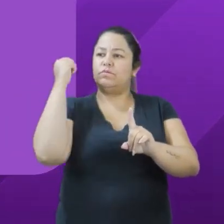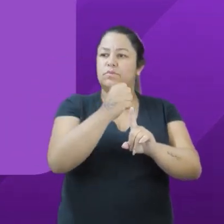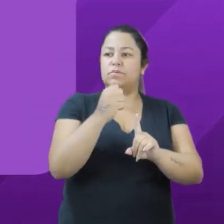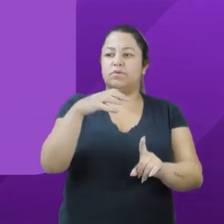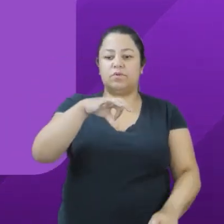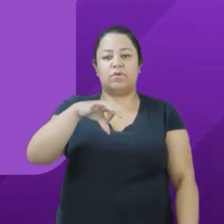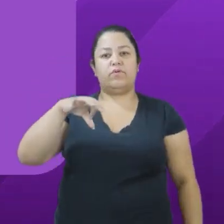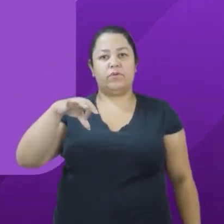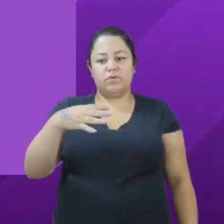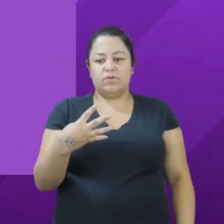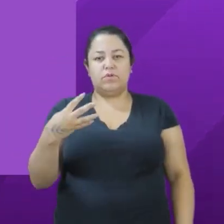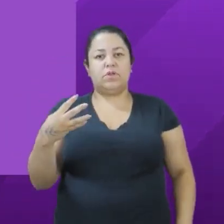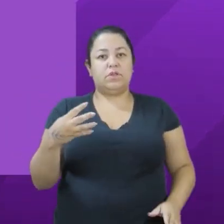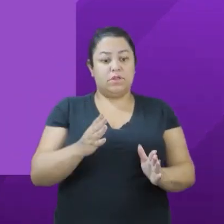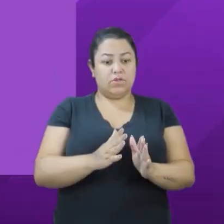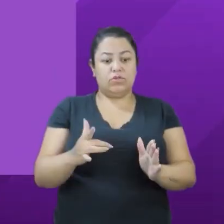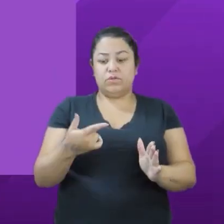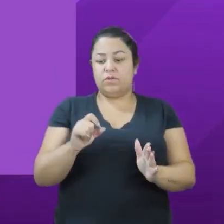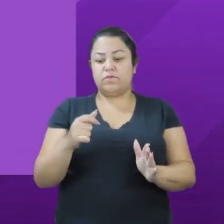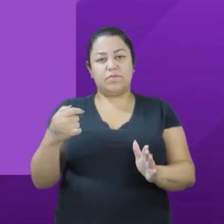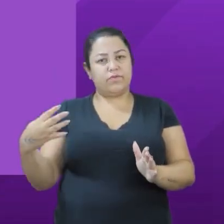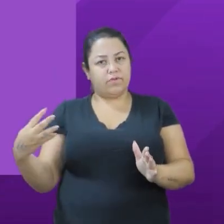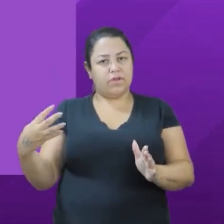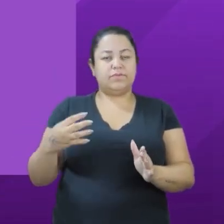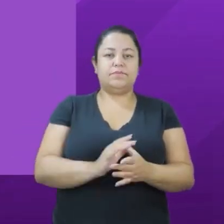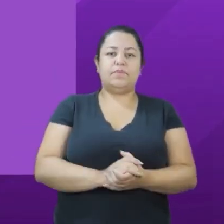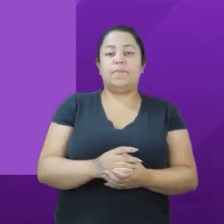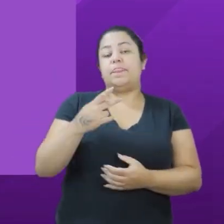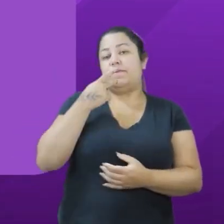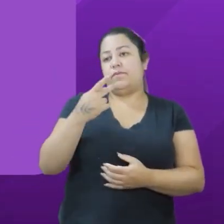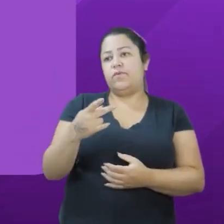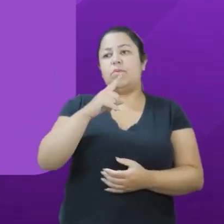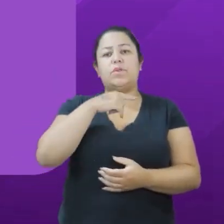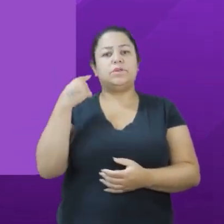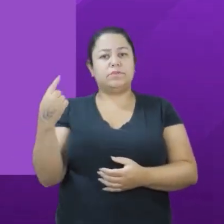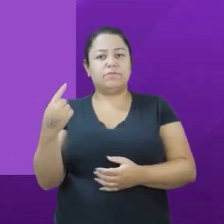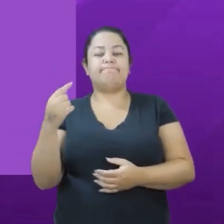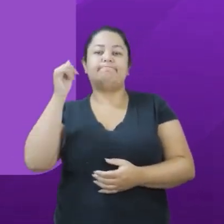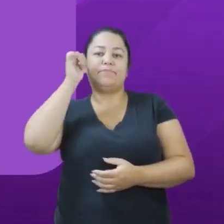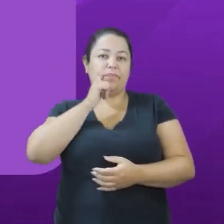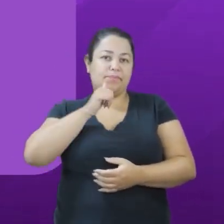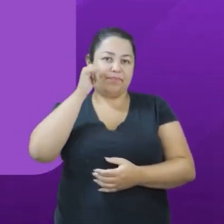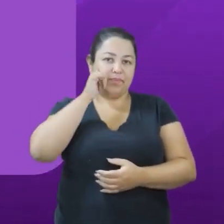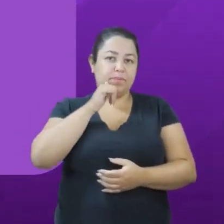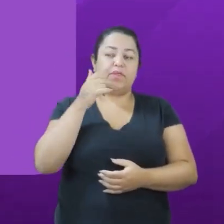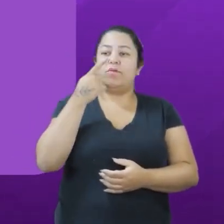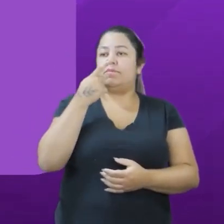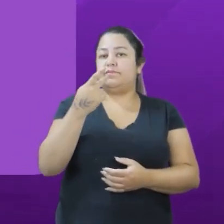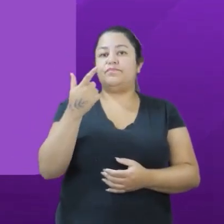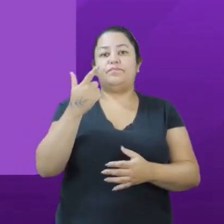14.994, que é de 2024, que fala também da letalidade feminina. A gente cita outras leis